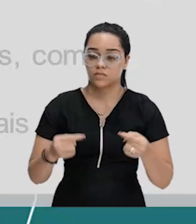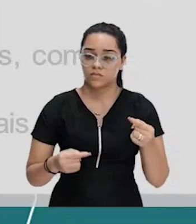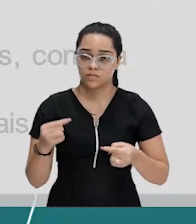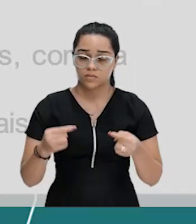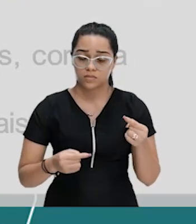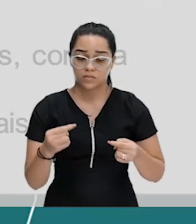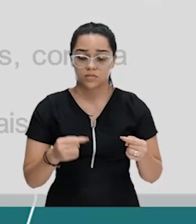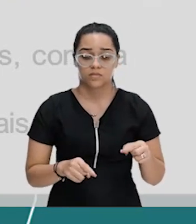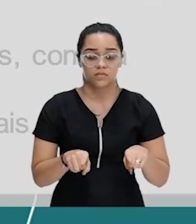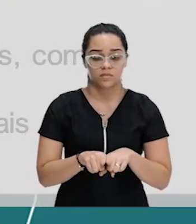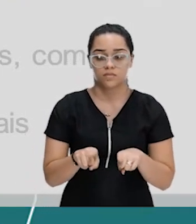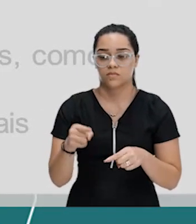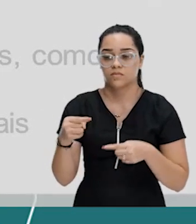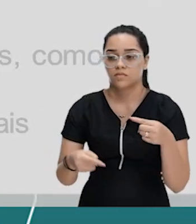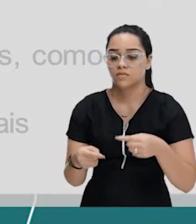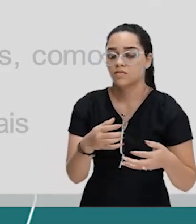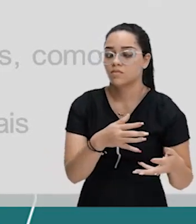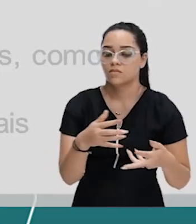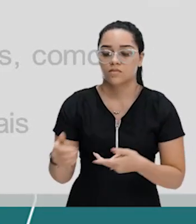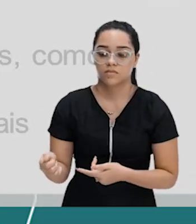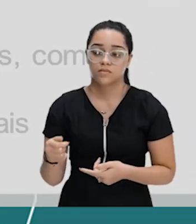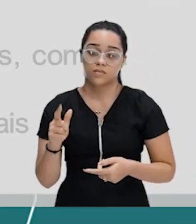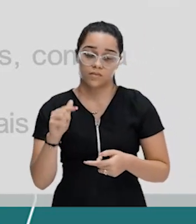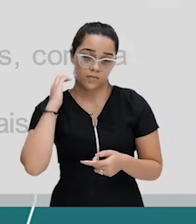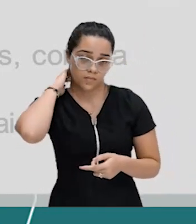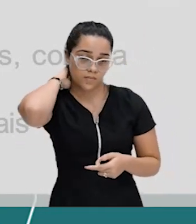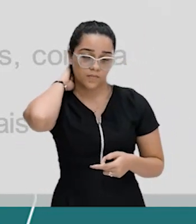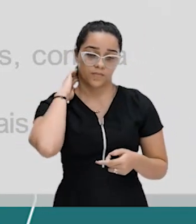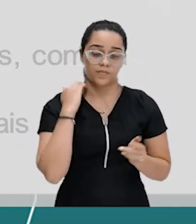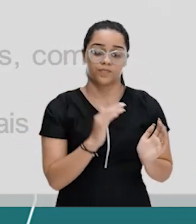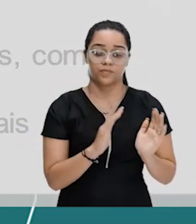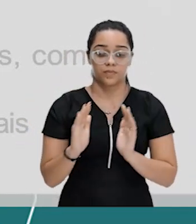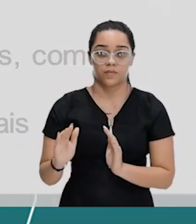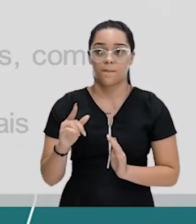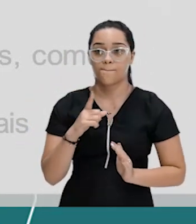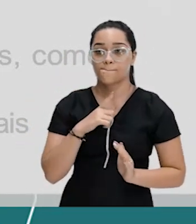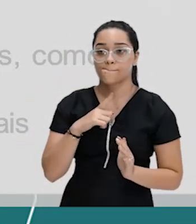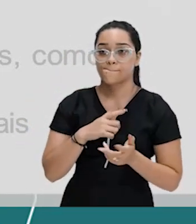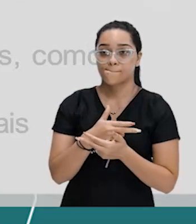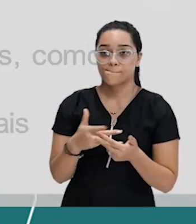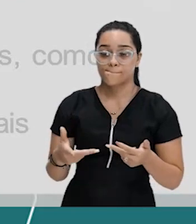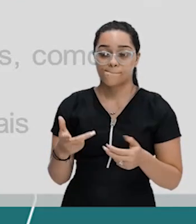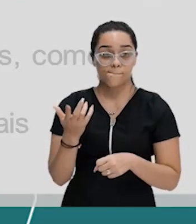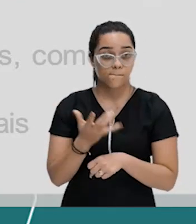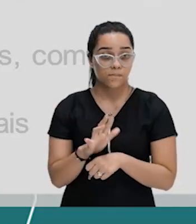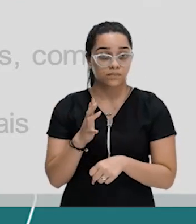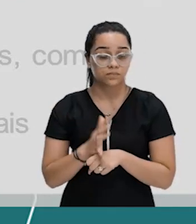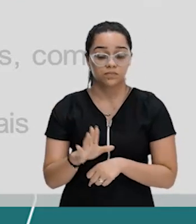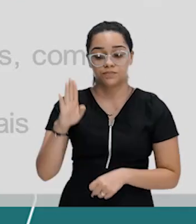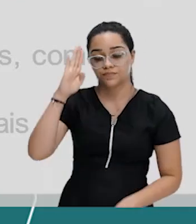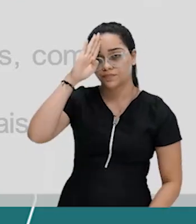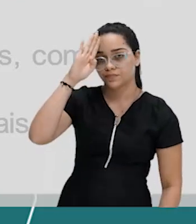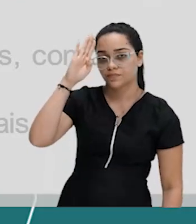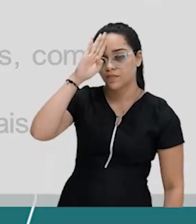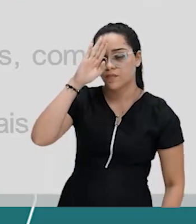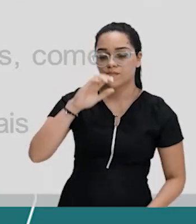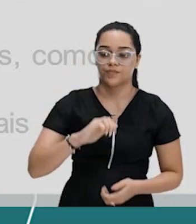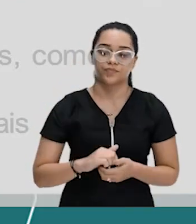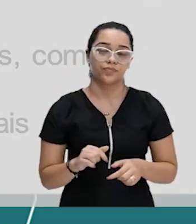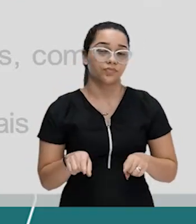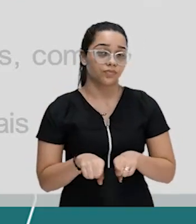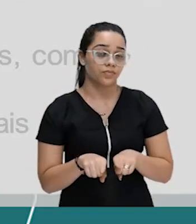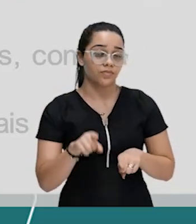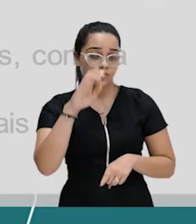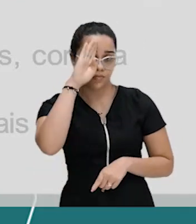na política internacional, este período ele foi um período marcado por ações militares, principalmente